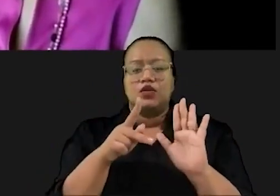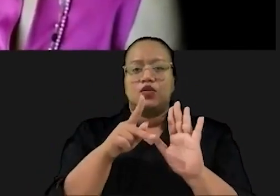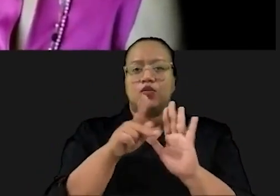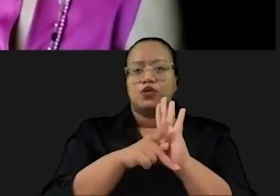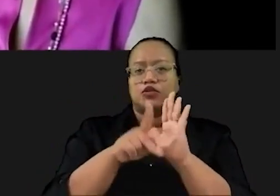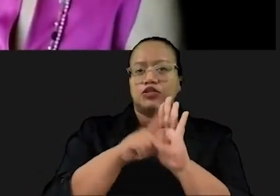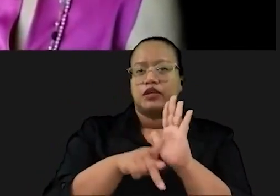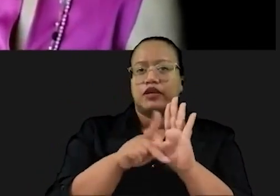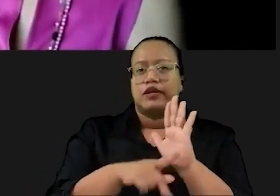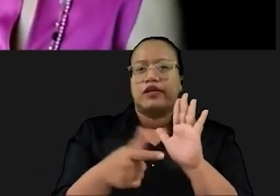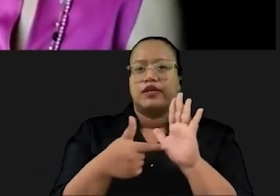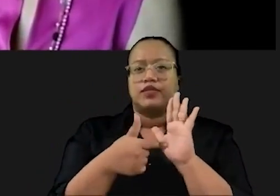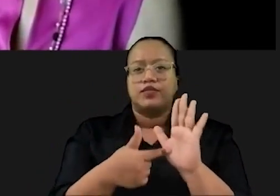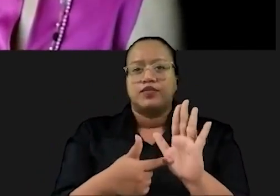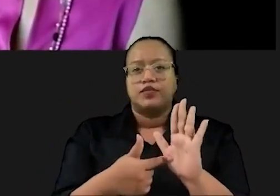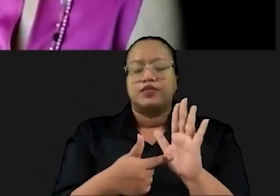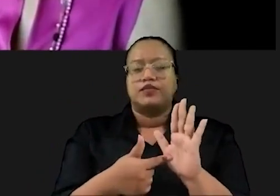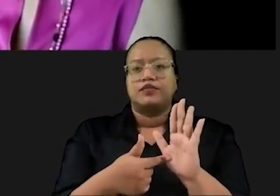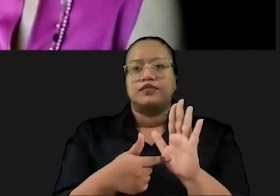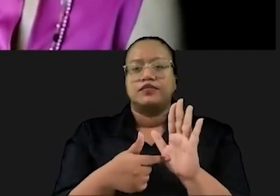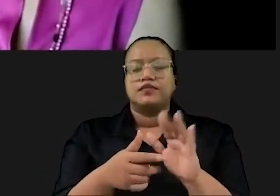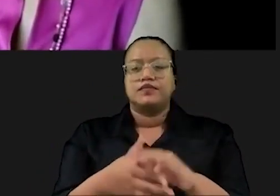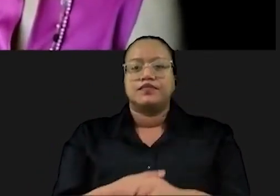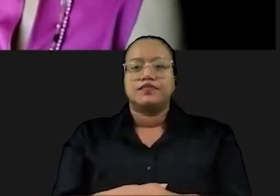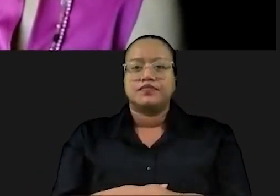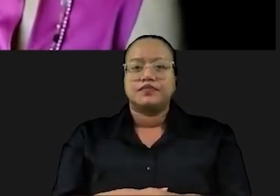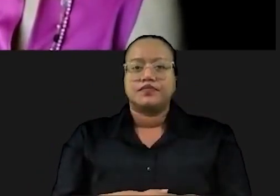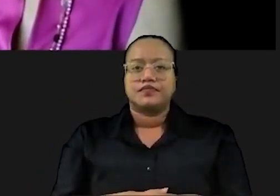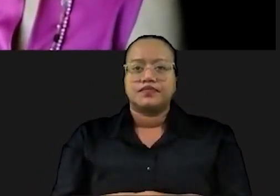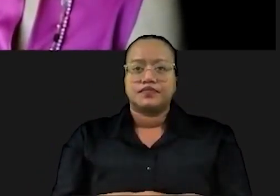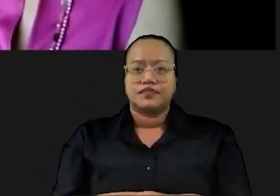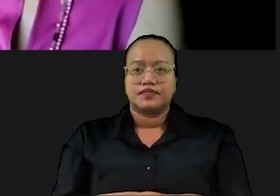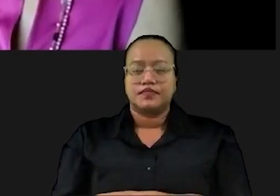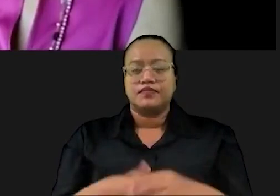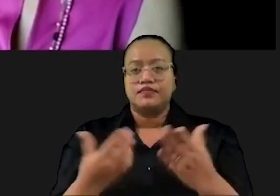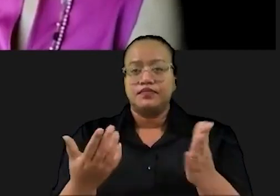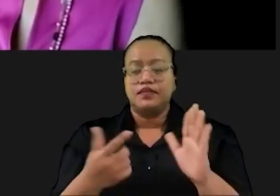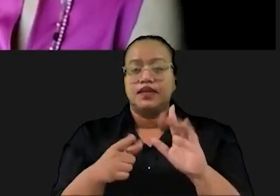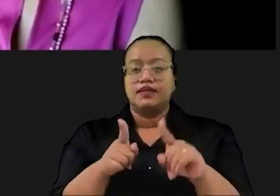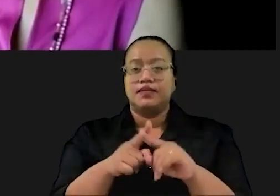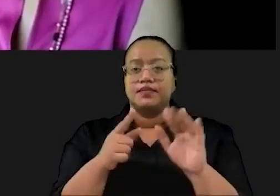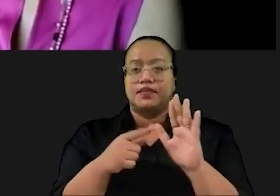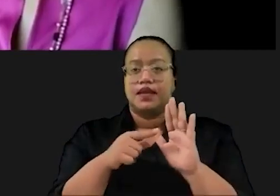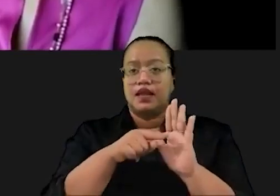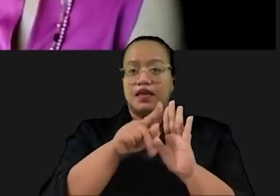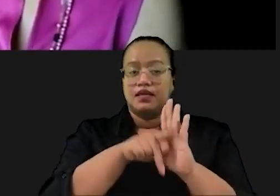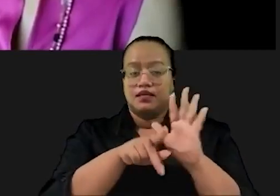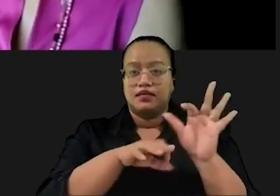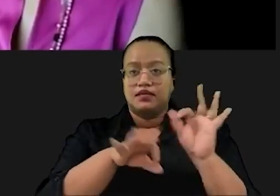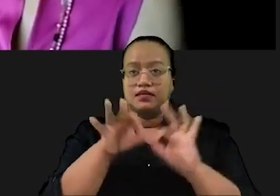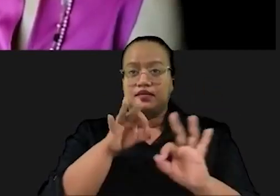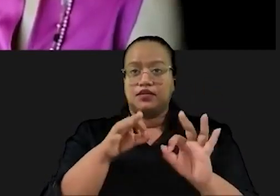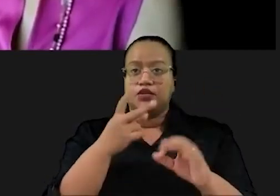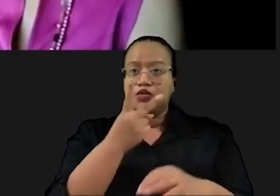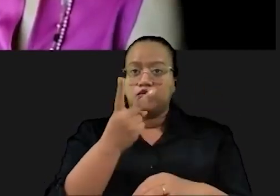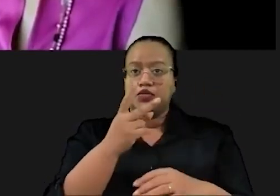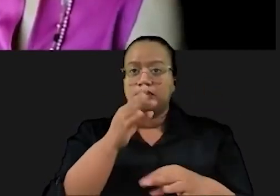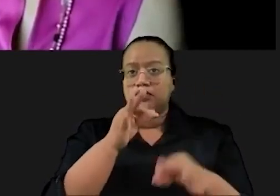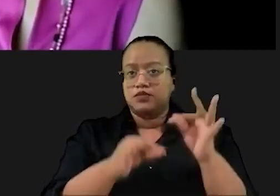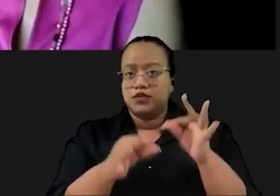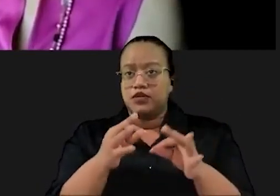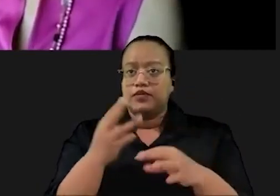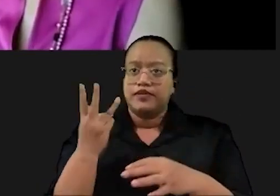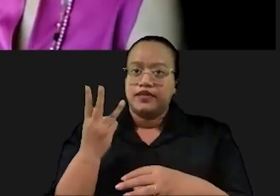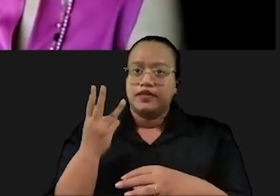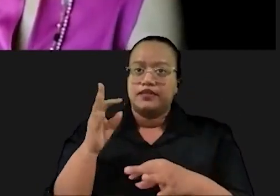Aliás, assim, quando aquele produto fosse desenvolvido por 2 tribunais, por 3 tribunais, ele fosse muito mais